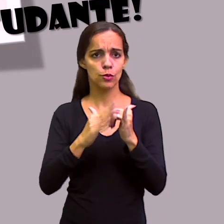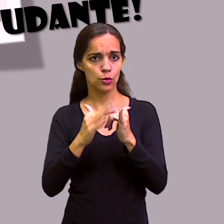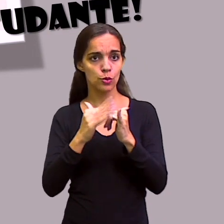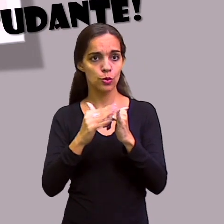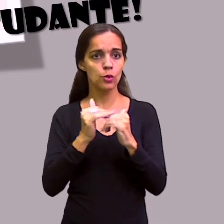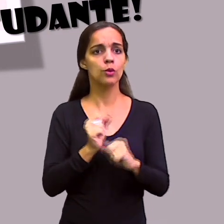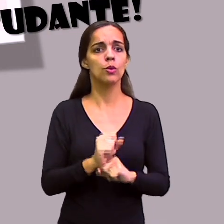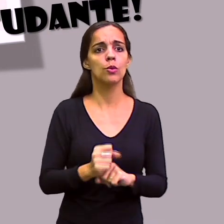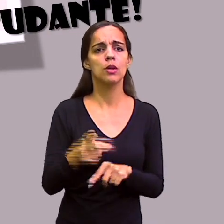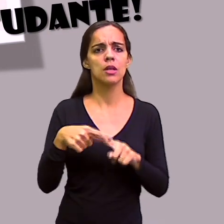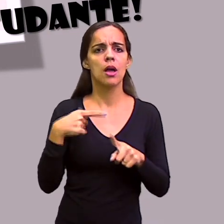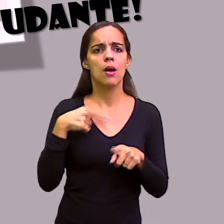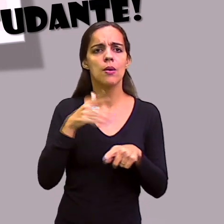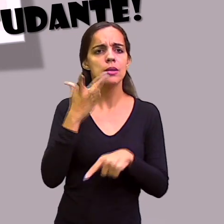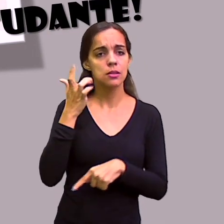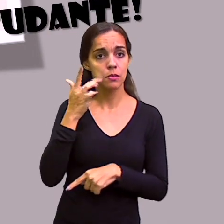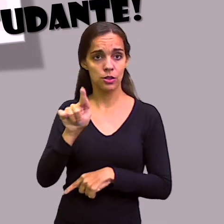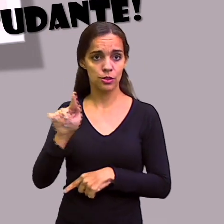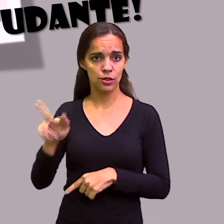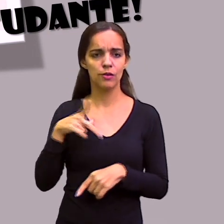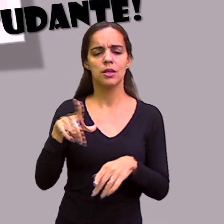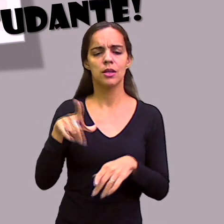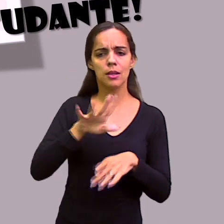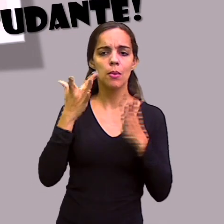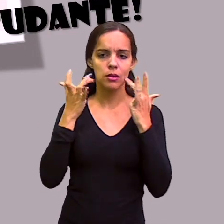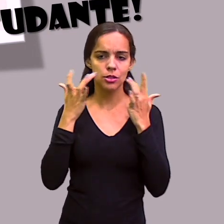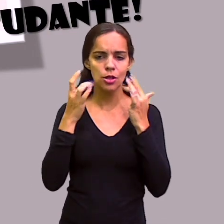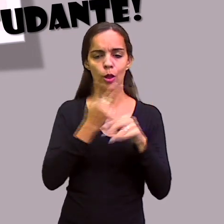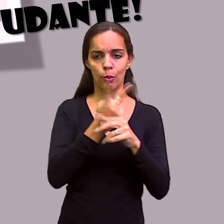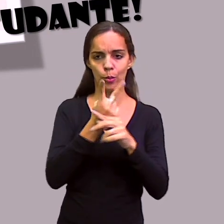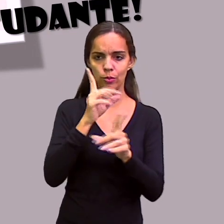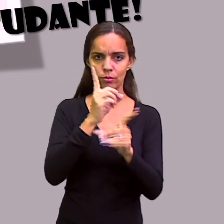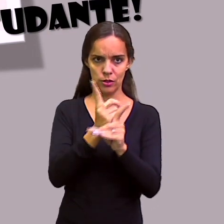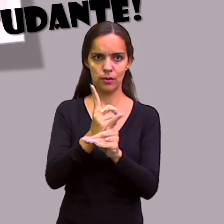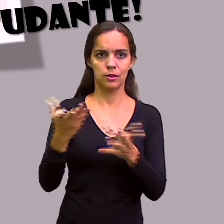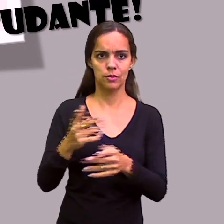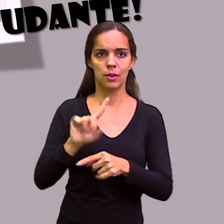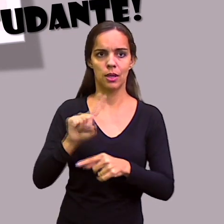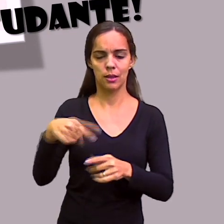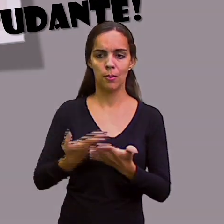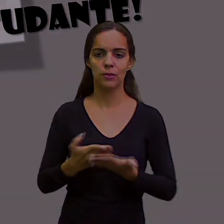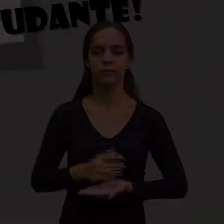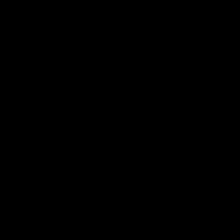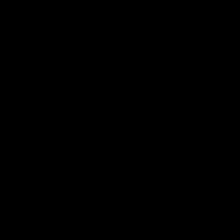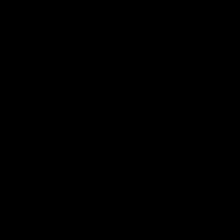SMEDGV, e busque a aula Teatro de Sombras. Um forte abraço e até a próxima!